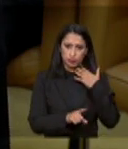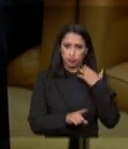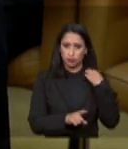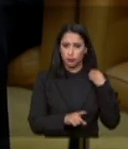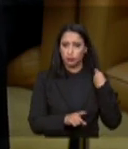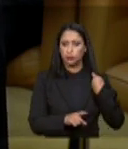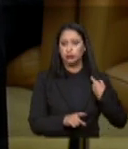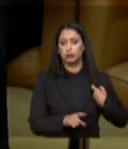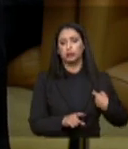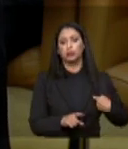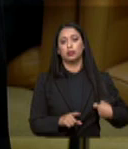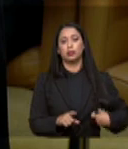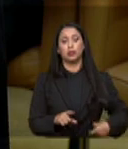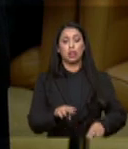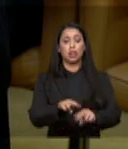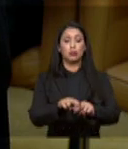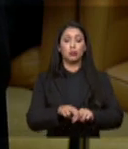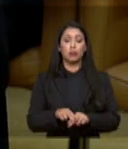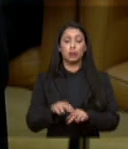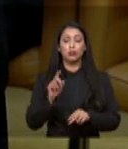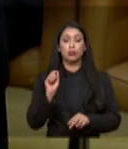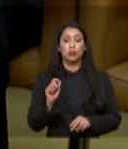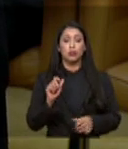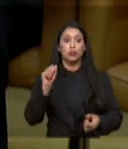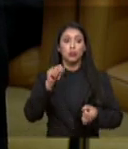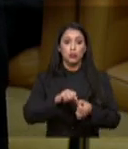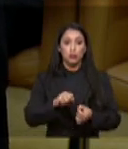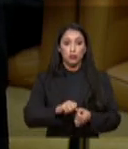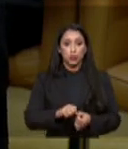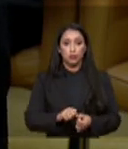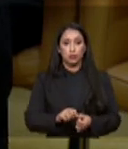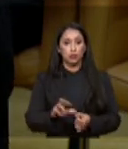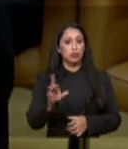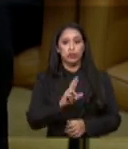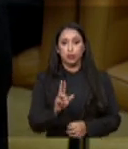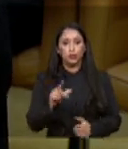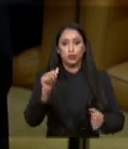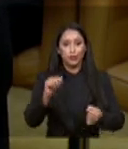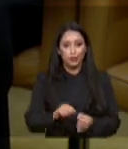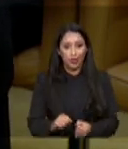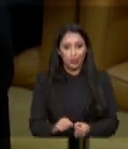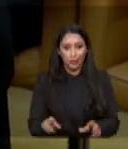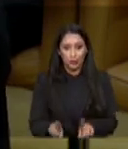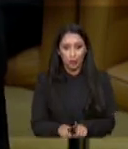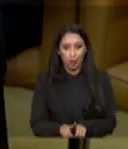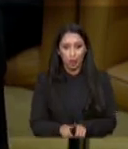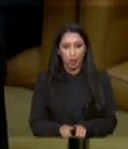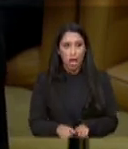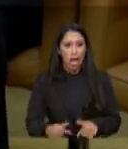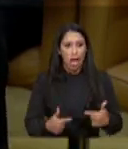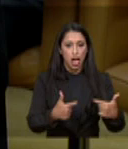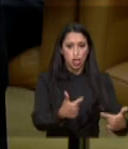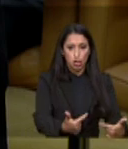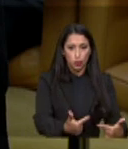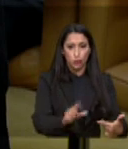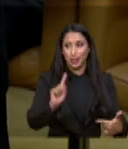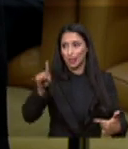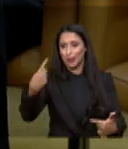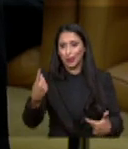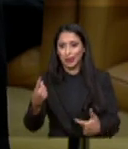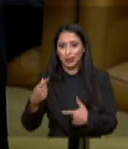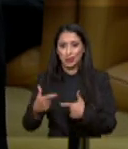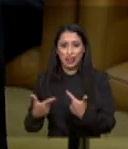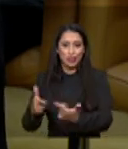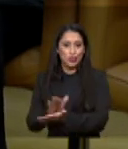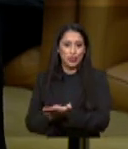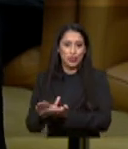se deve aos atos e aos não atos, porque se agiu primeiro para depois não se agir.